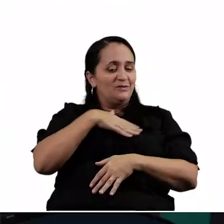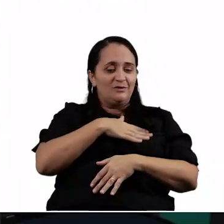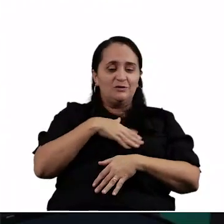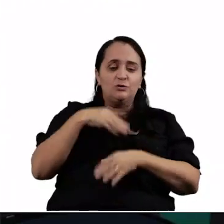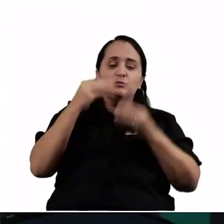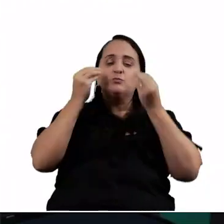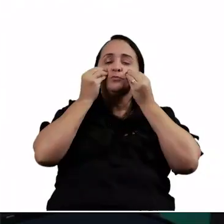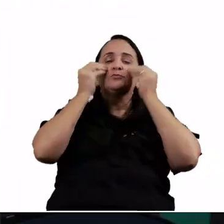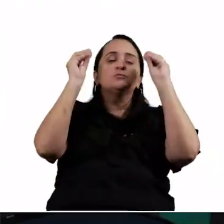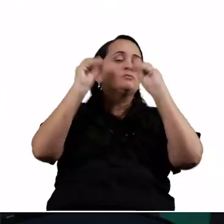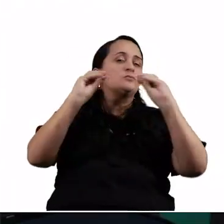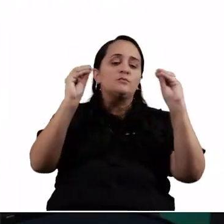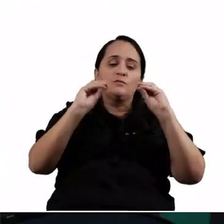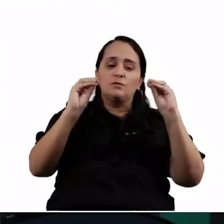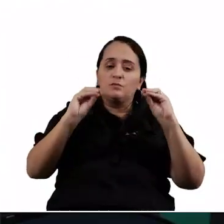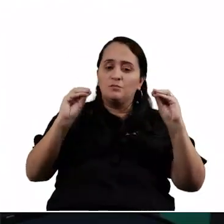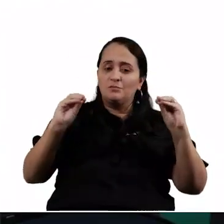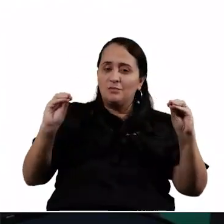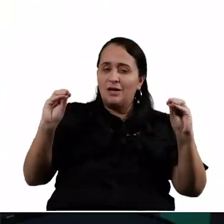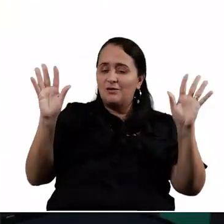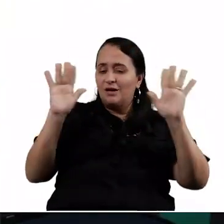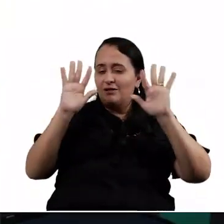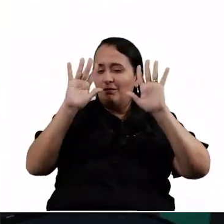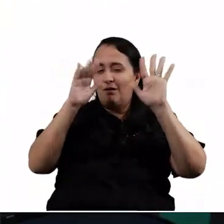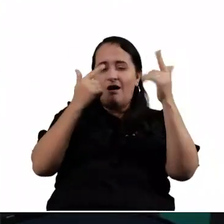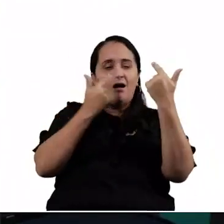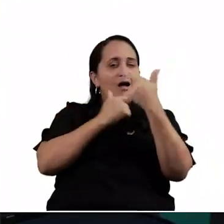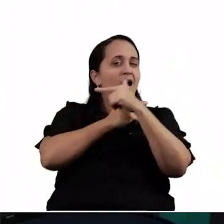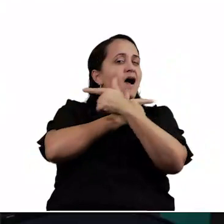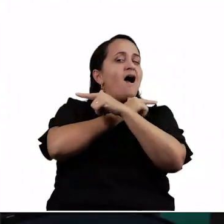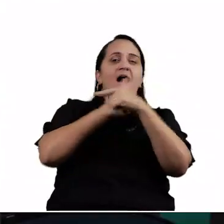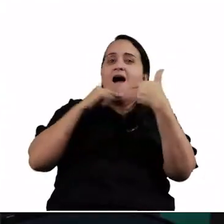um beijo da pro Nadir e até a próxima